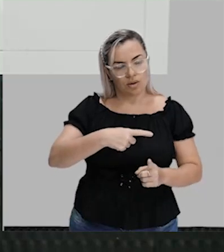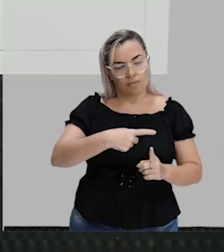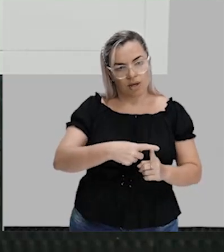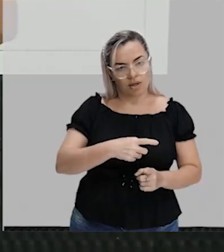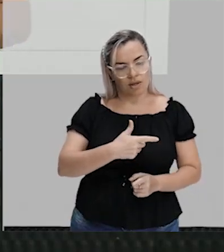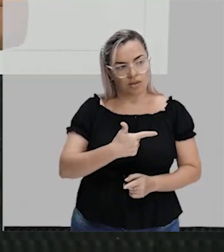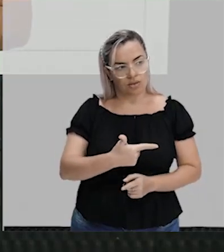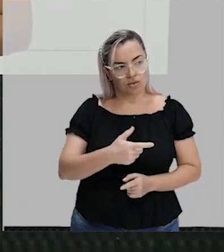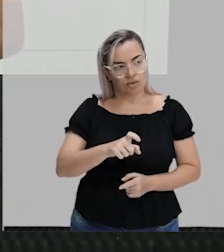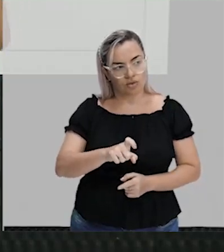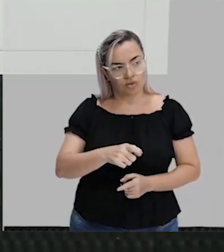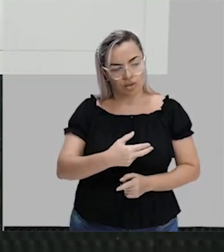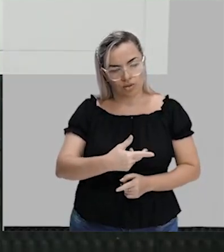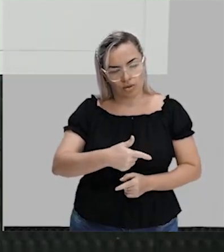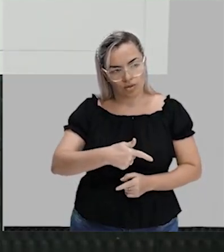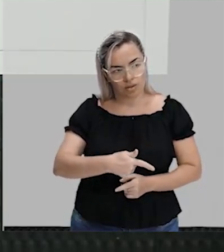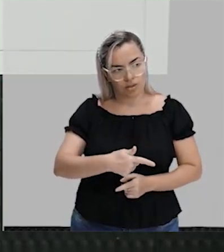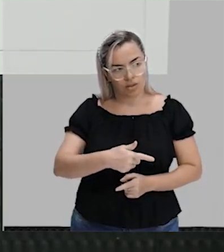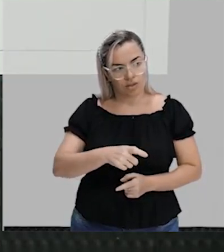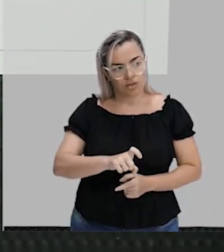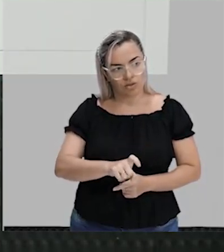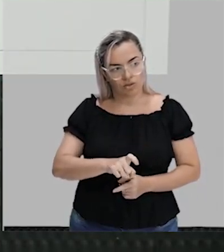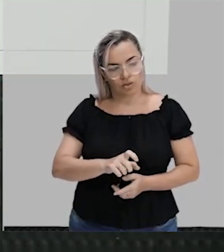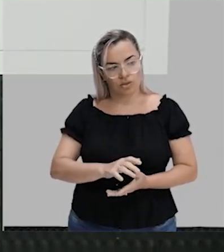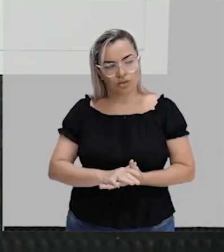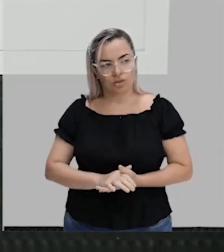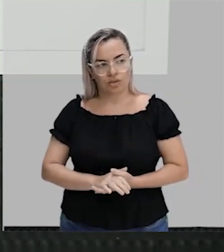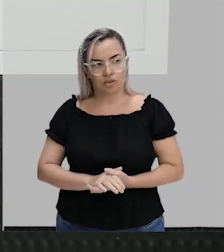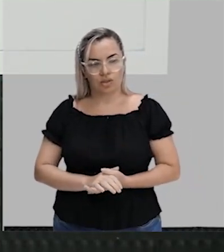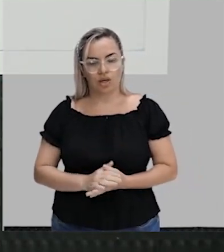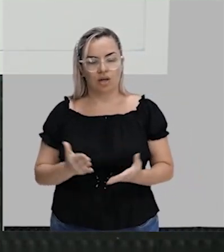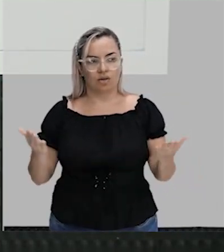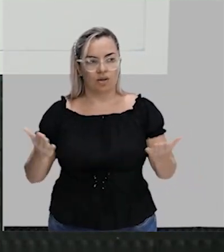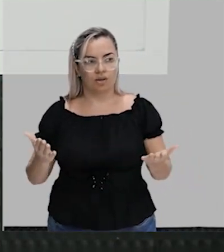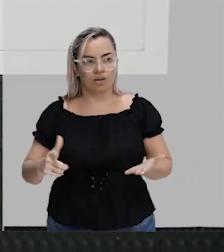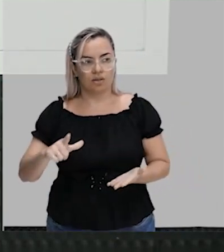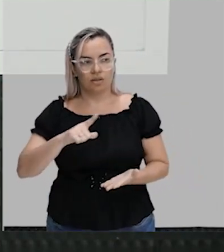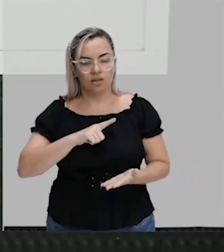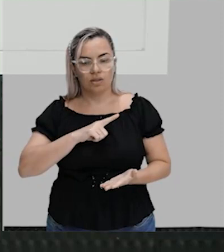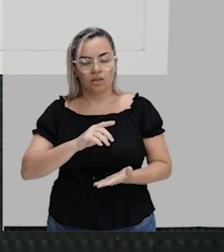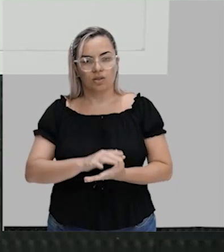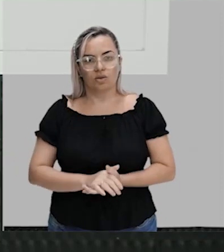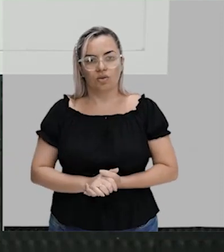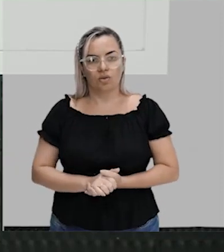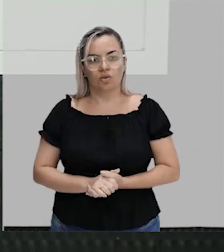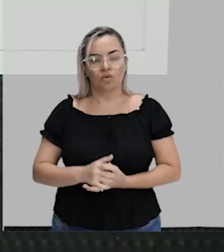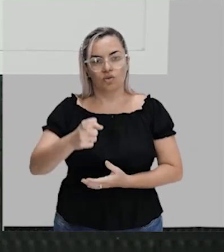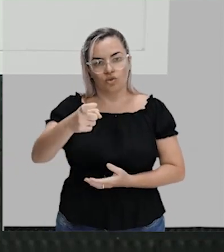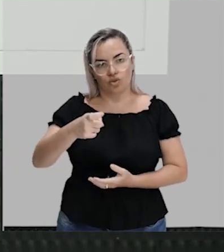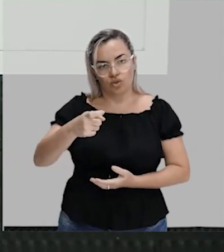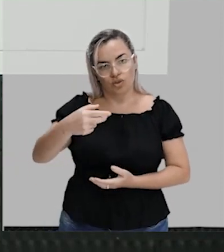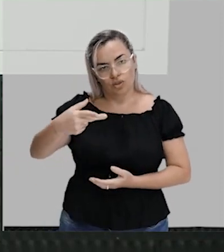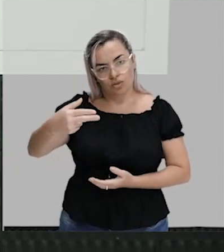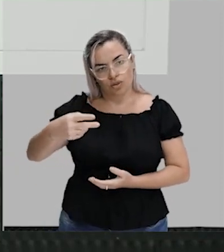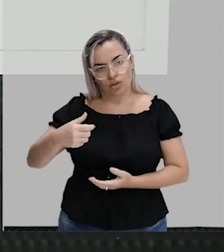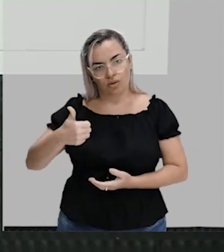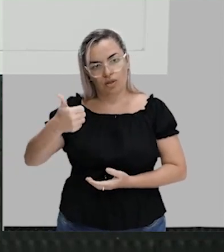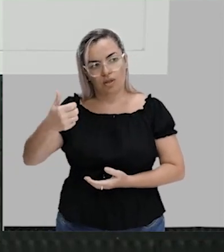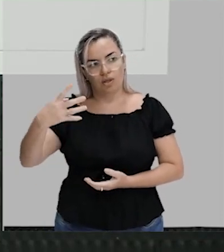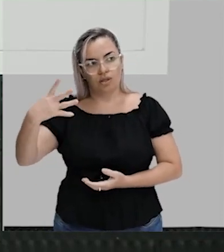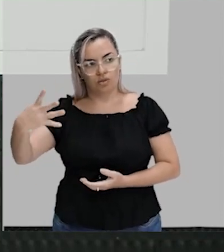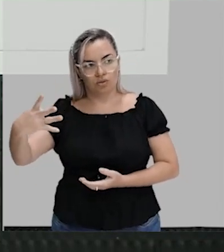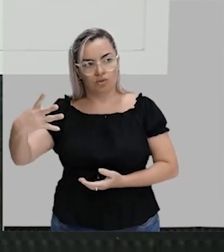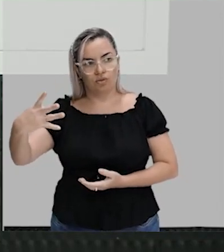aí o que acontece Beleza você resolve essa equaçãozinha aqui ó o x vai ser igual a 14 dividido por